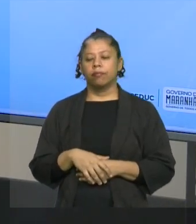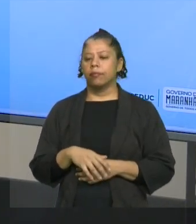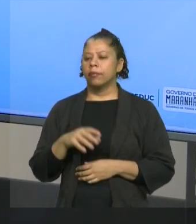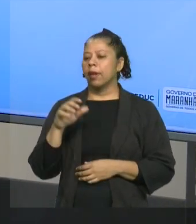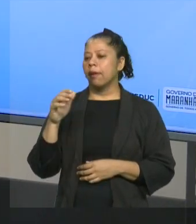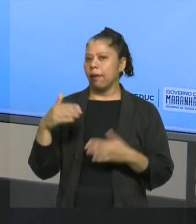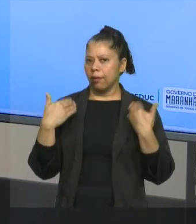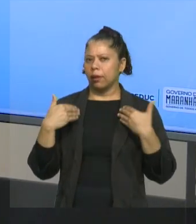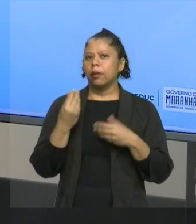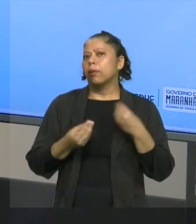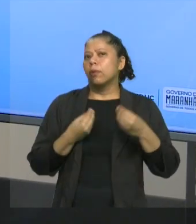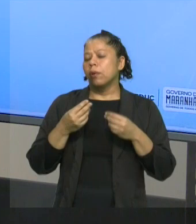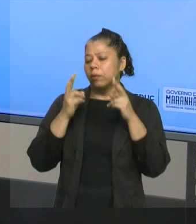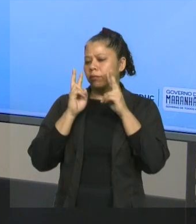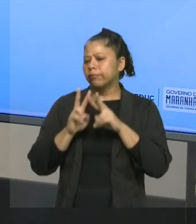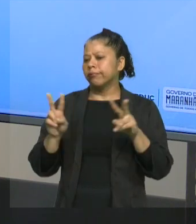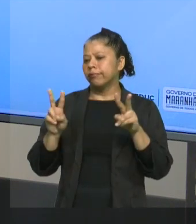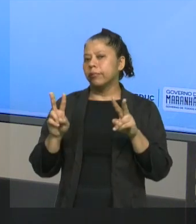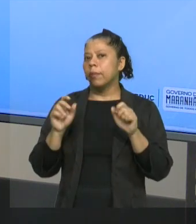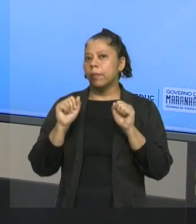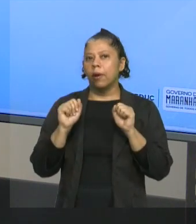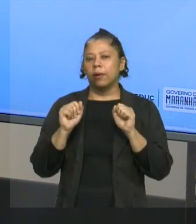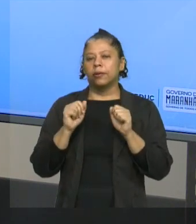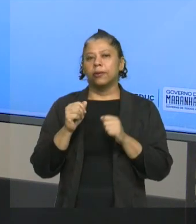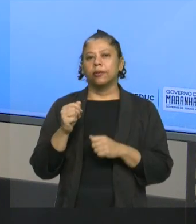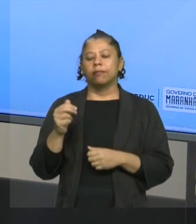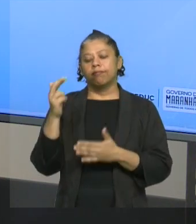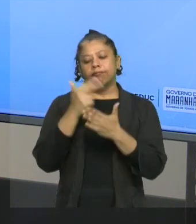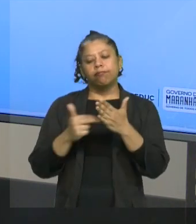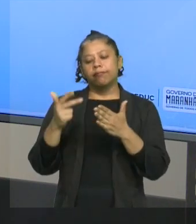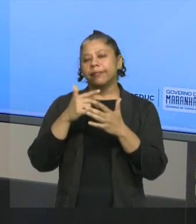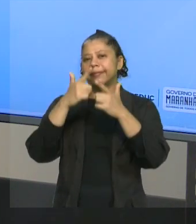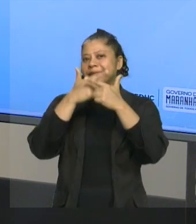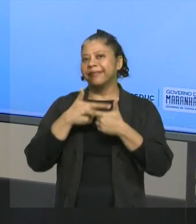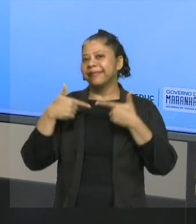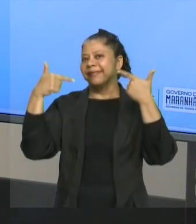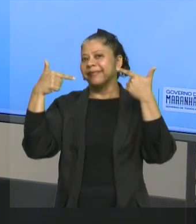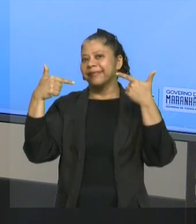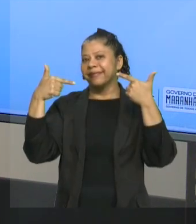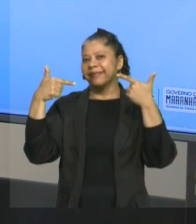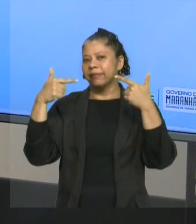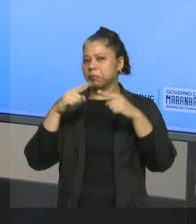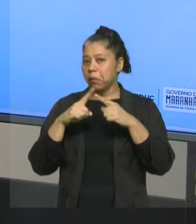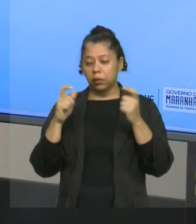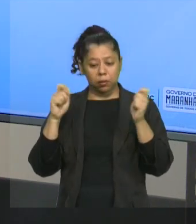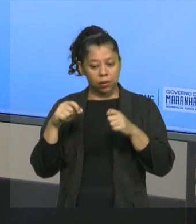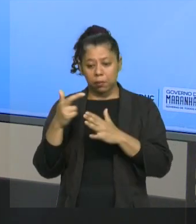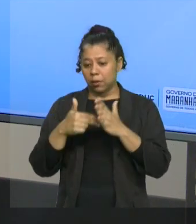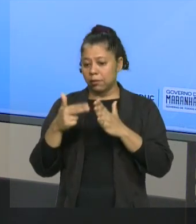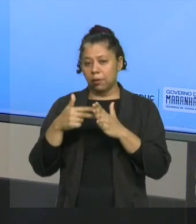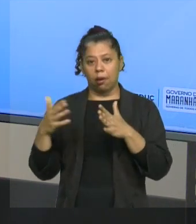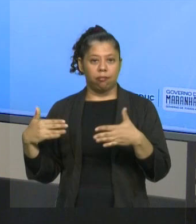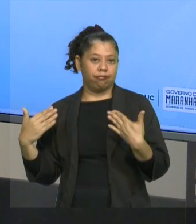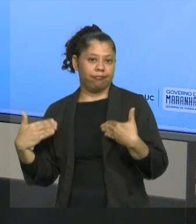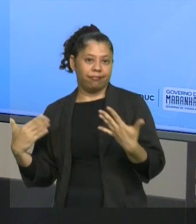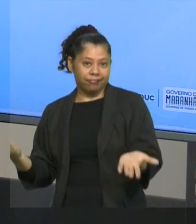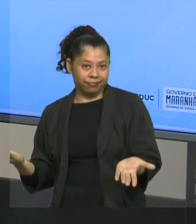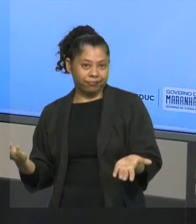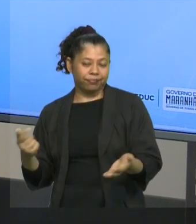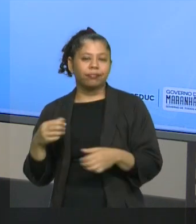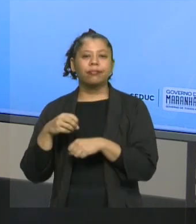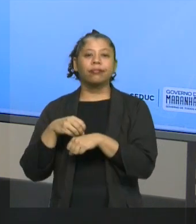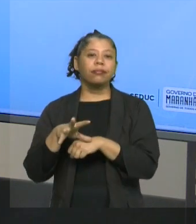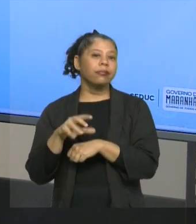alegria, por exemplo, eu posso desenhar um sorriso, mas não a alegria. Então, a dica que eu